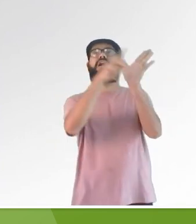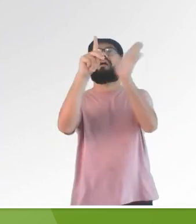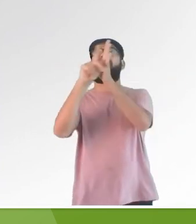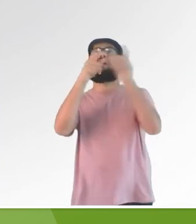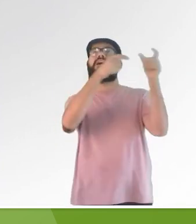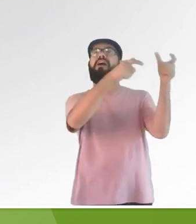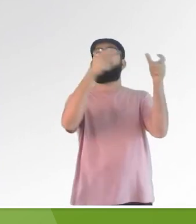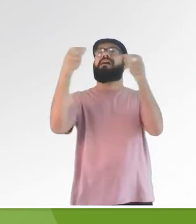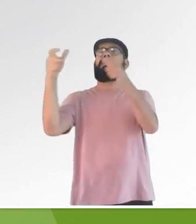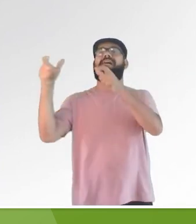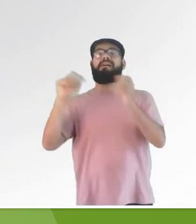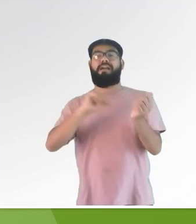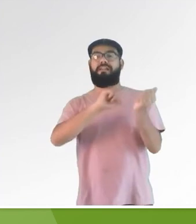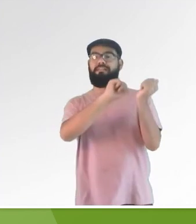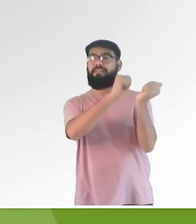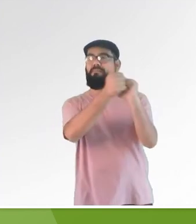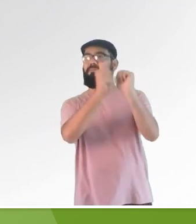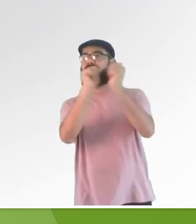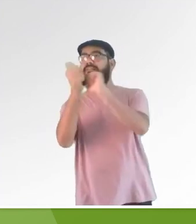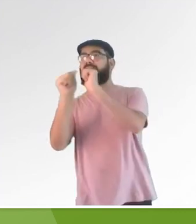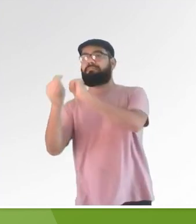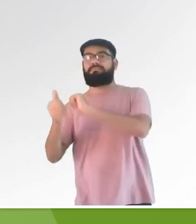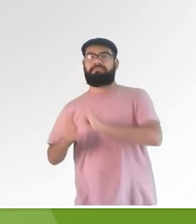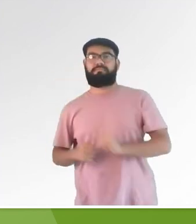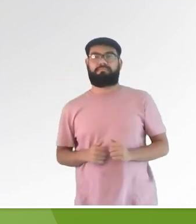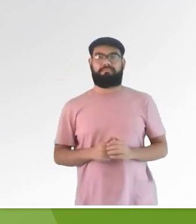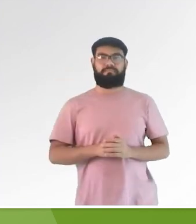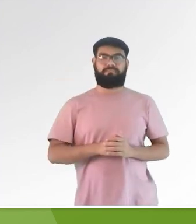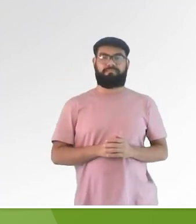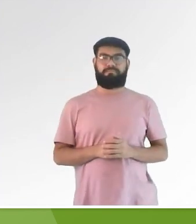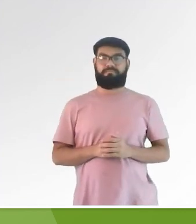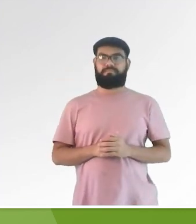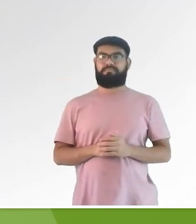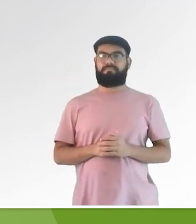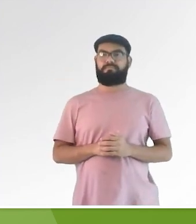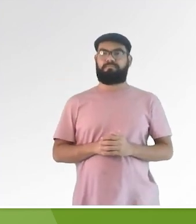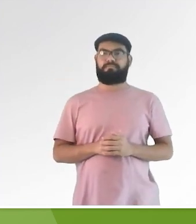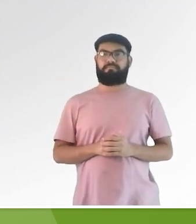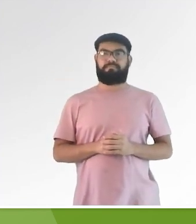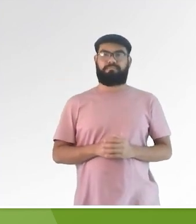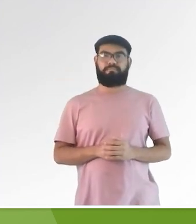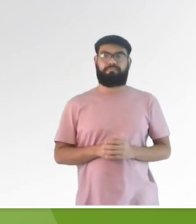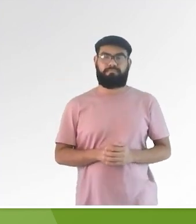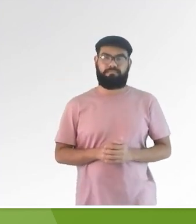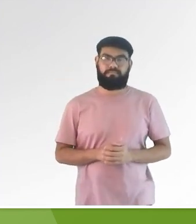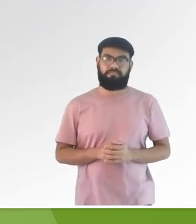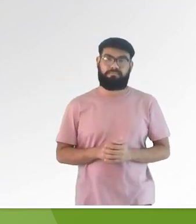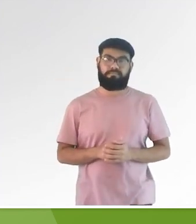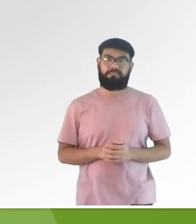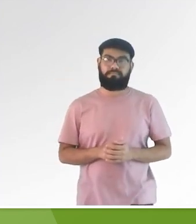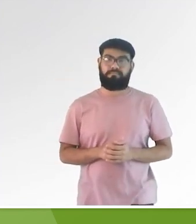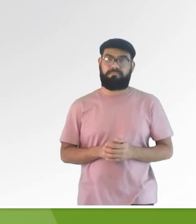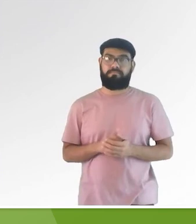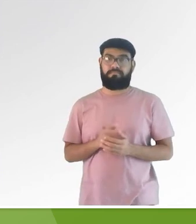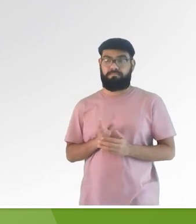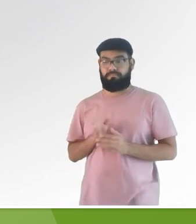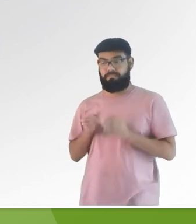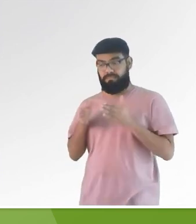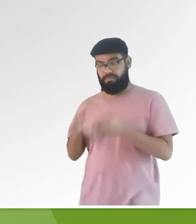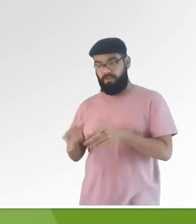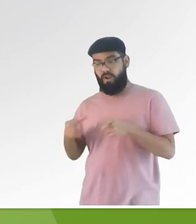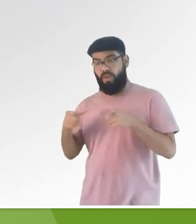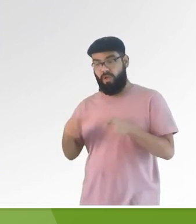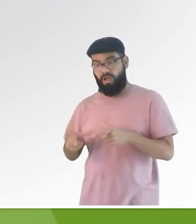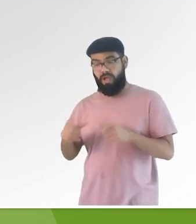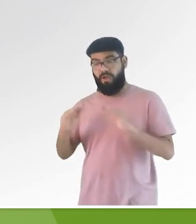são, em sua maioria, encontradas em todas as regiões do mundo. Então, a esse local, o endereço onde a gente